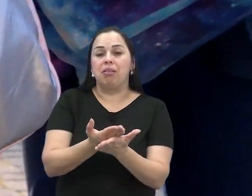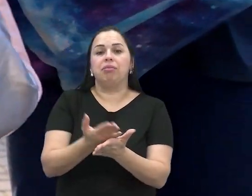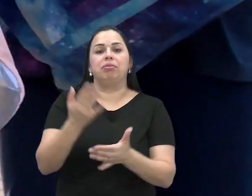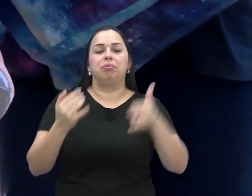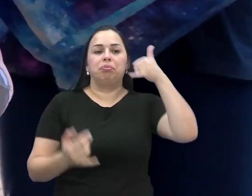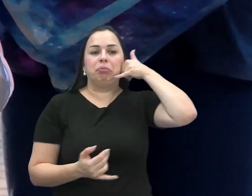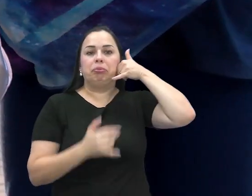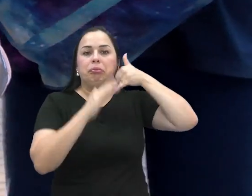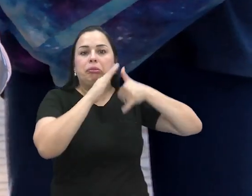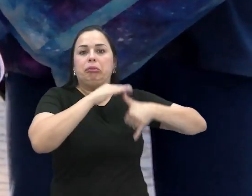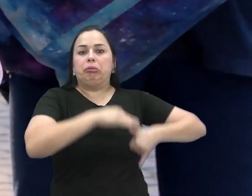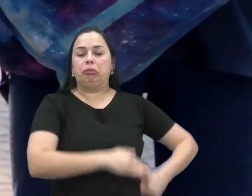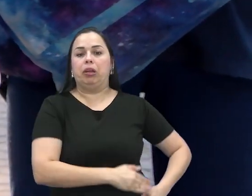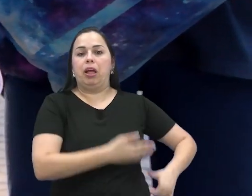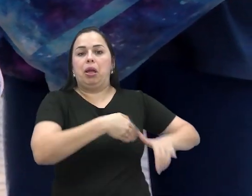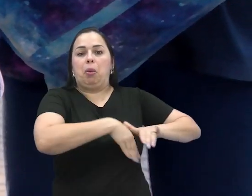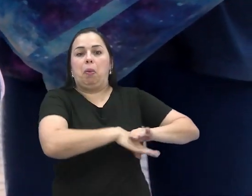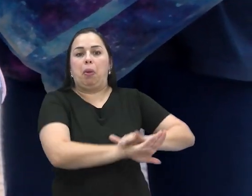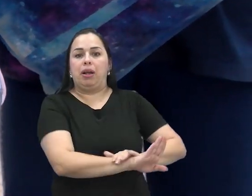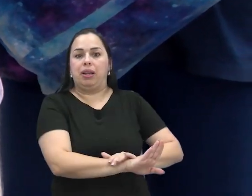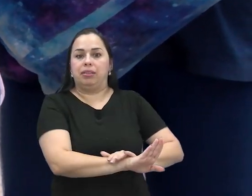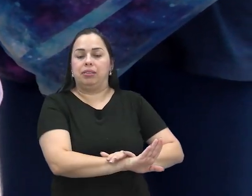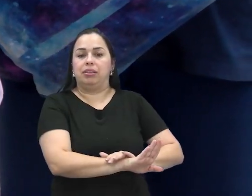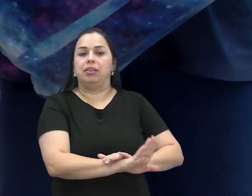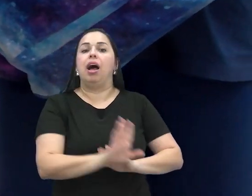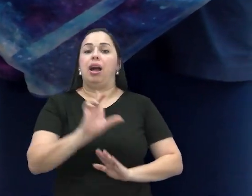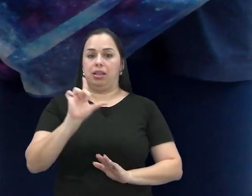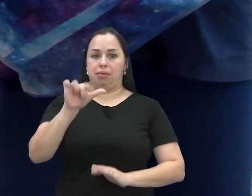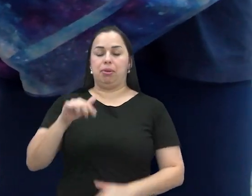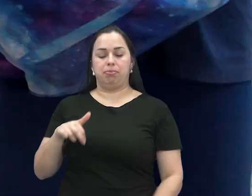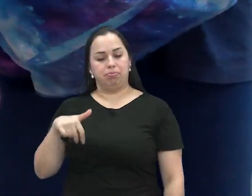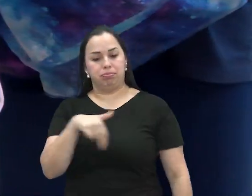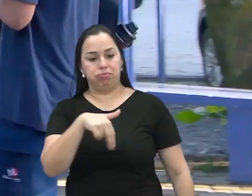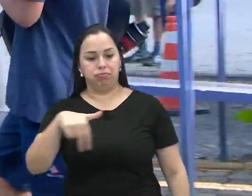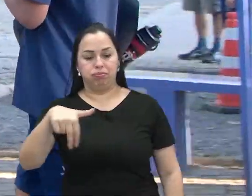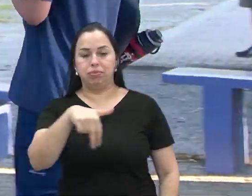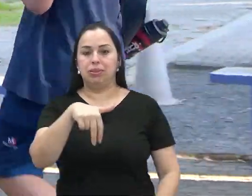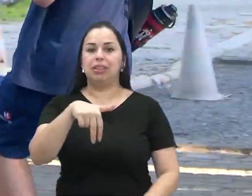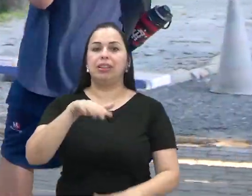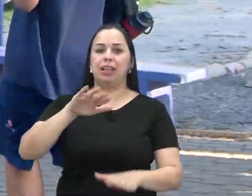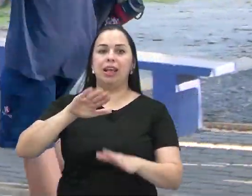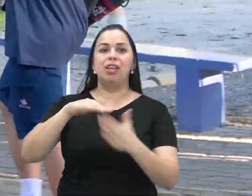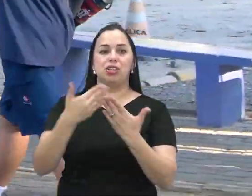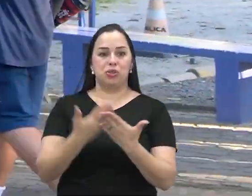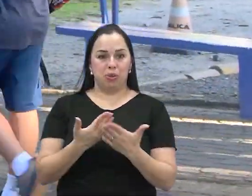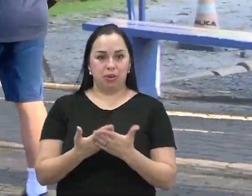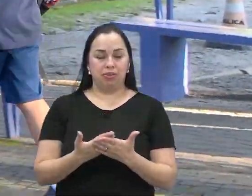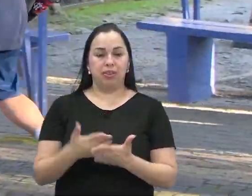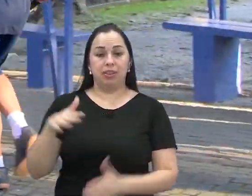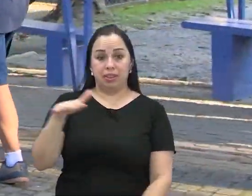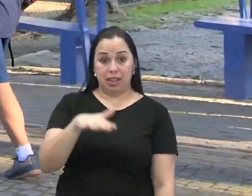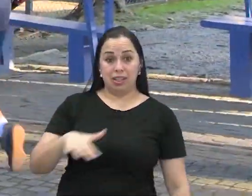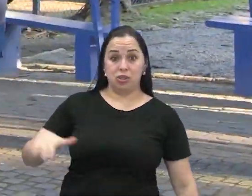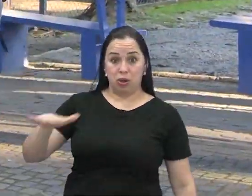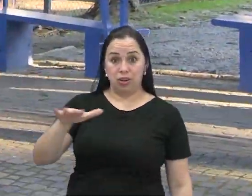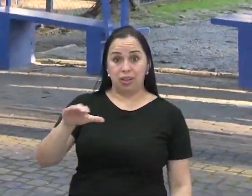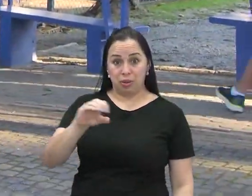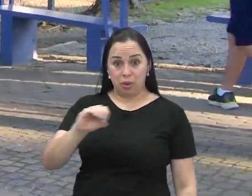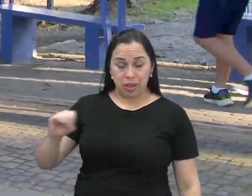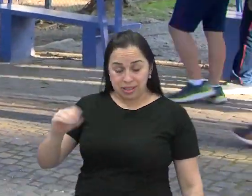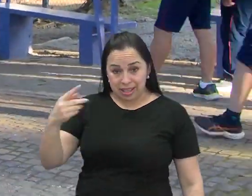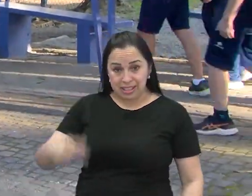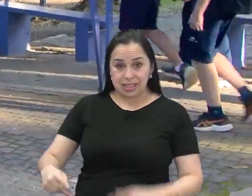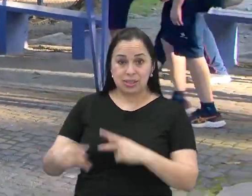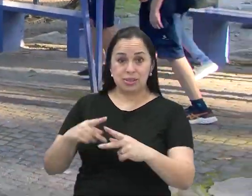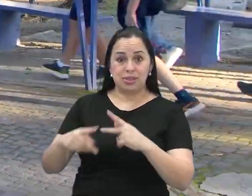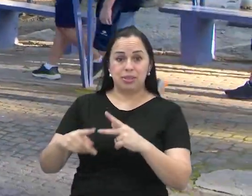Precisam desligar o celular e guardá-lo na mochila antes de entrar. Essa foi a solução que essa escola da região